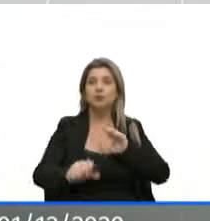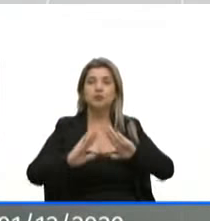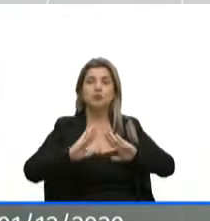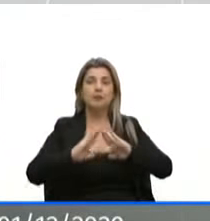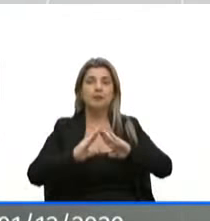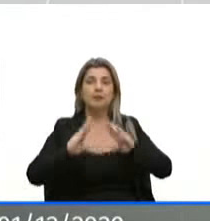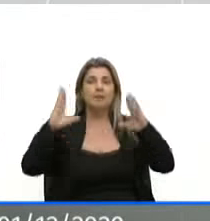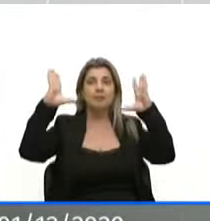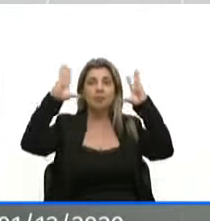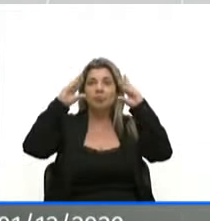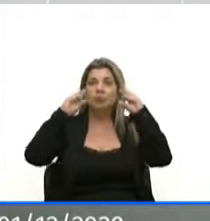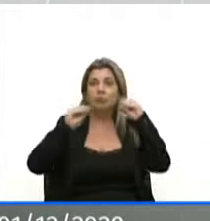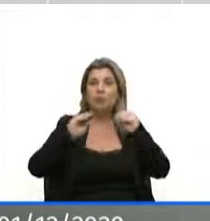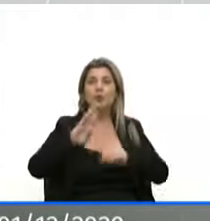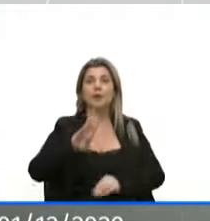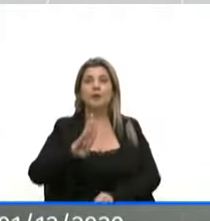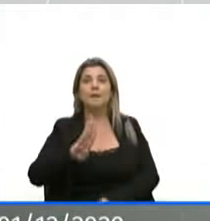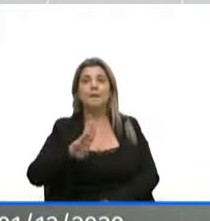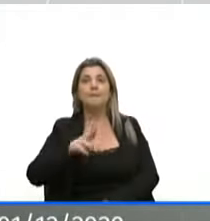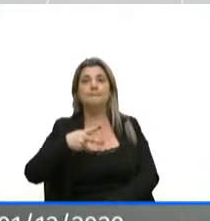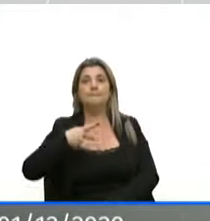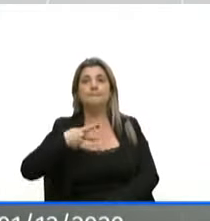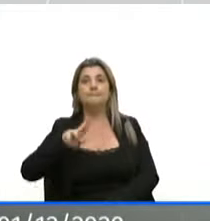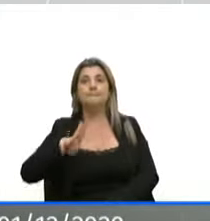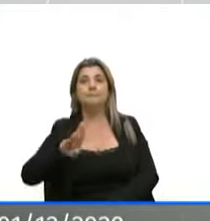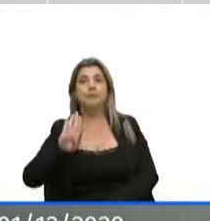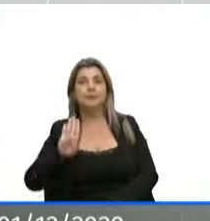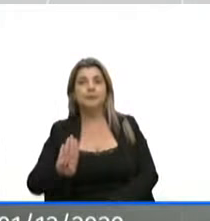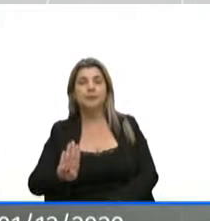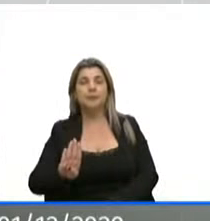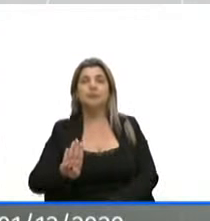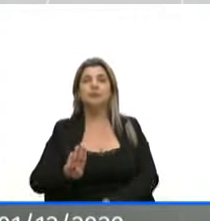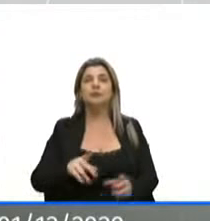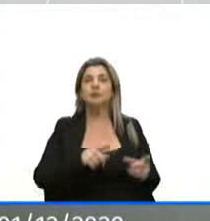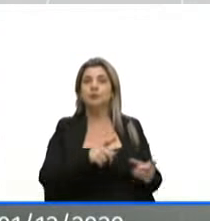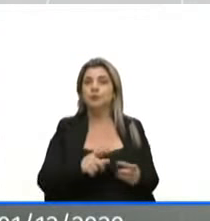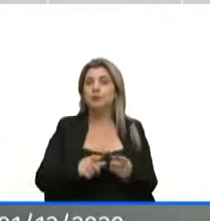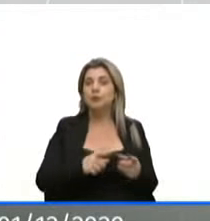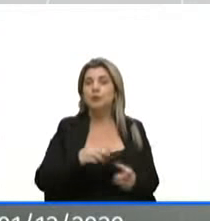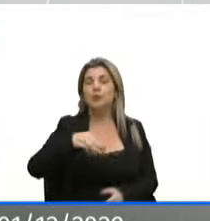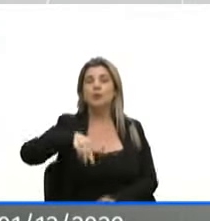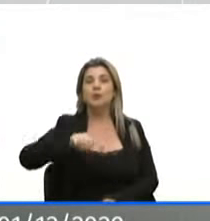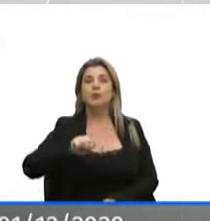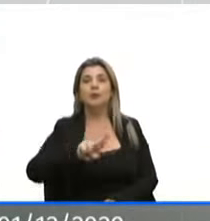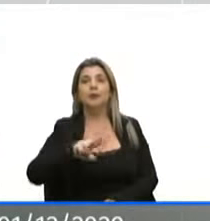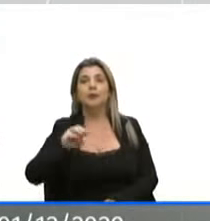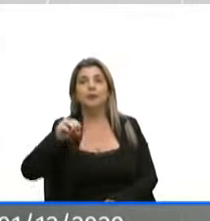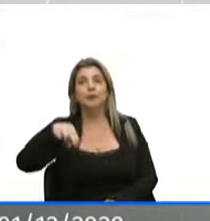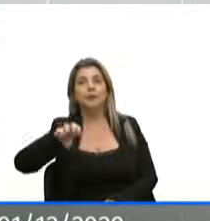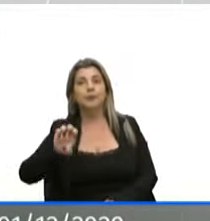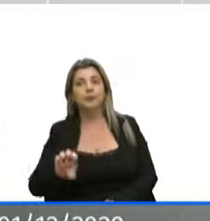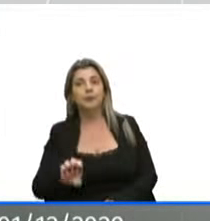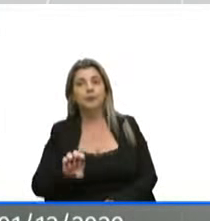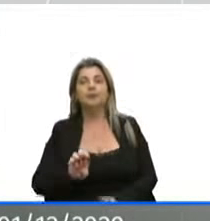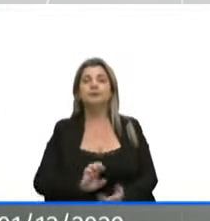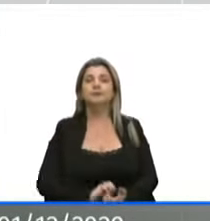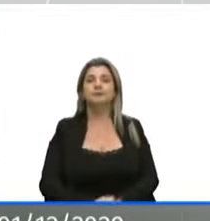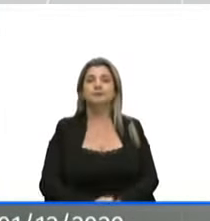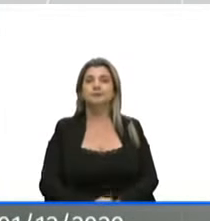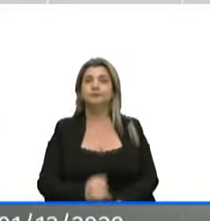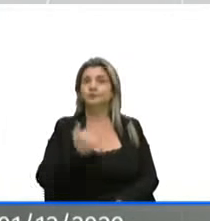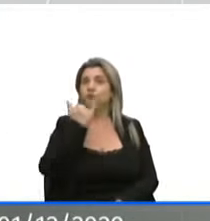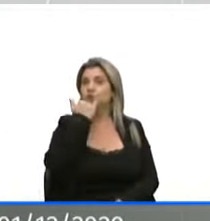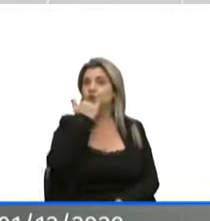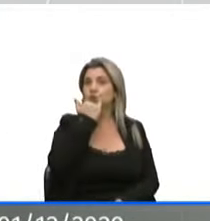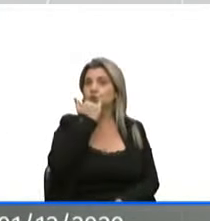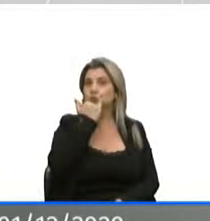noturna, de pubs, como citou aqui o Marrone, o... Marrone, não, o... desculpa,